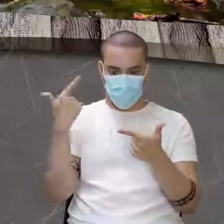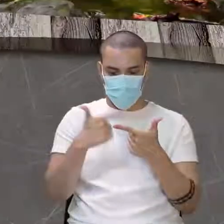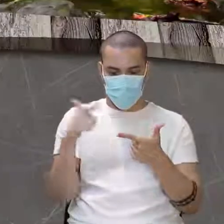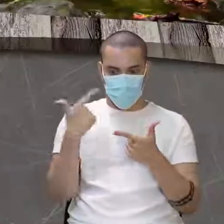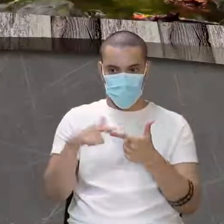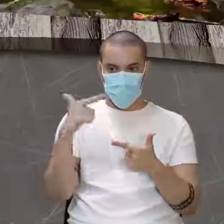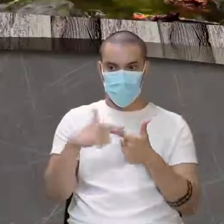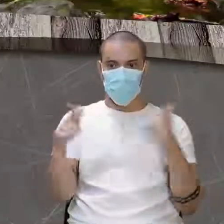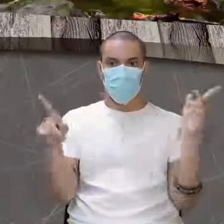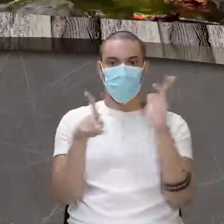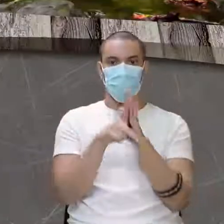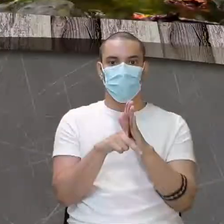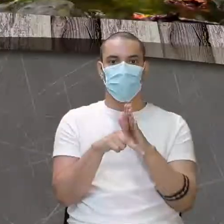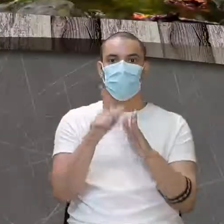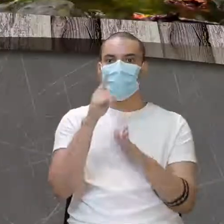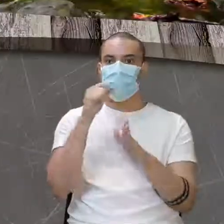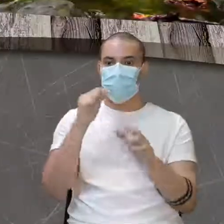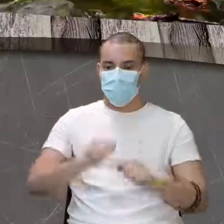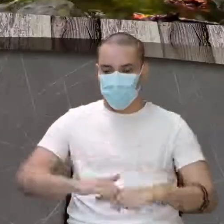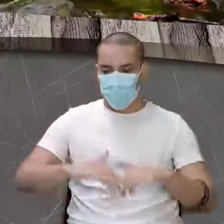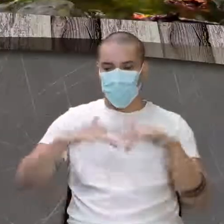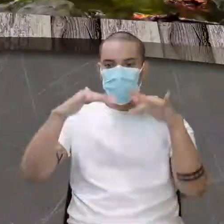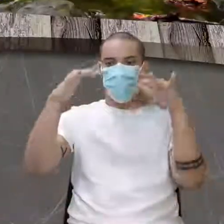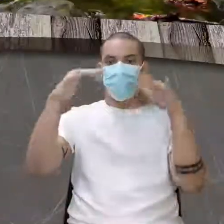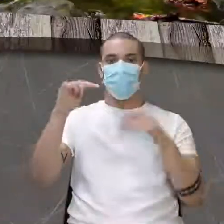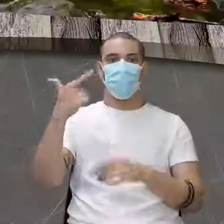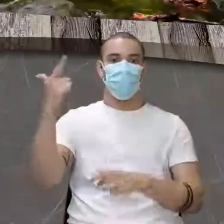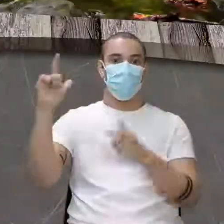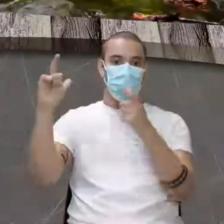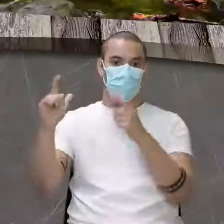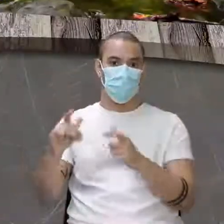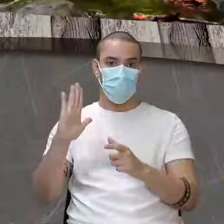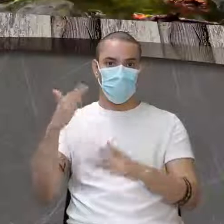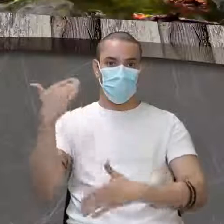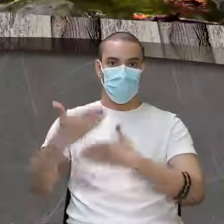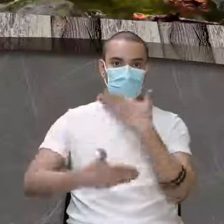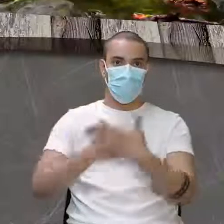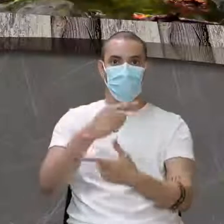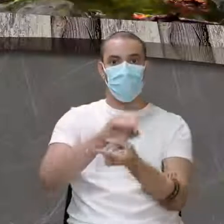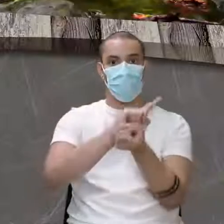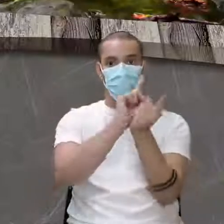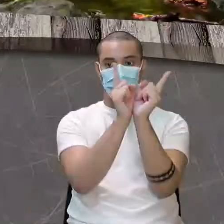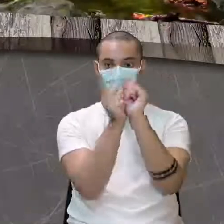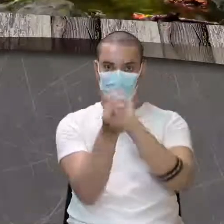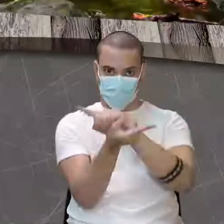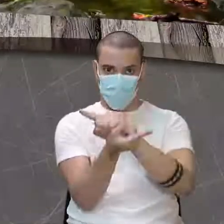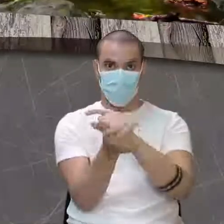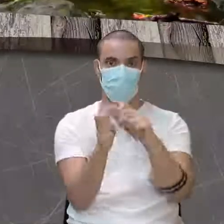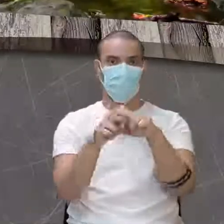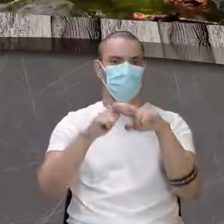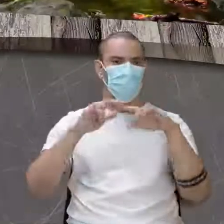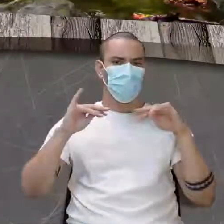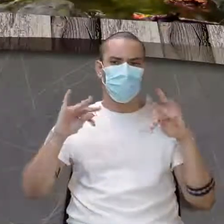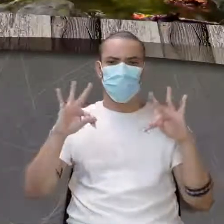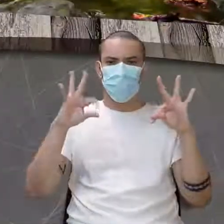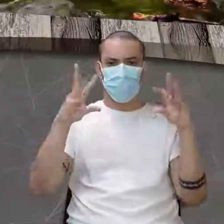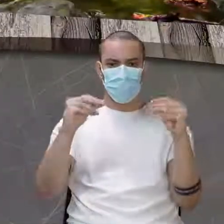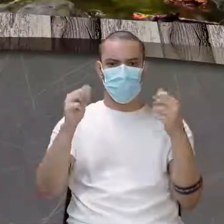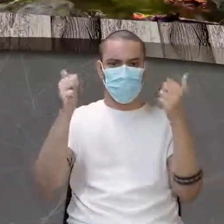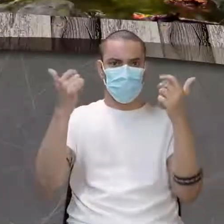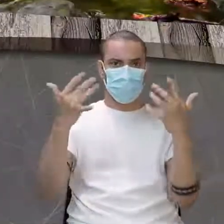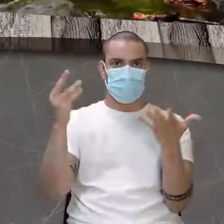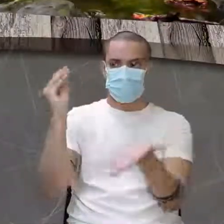problemas de inundações, né? Em outros lugares já processos inversos. Então, todo